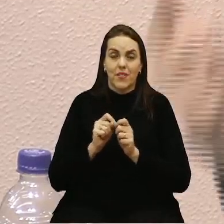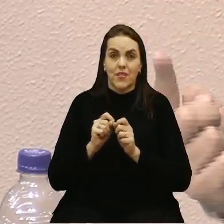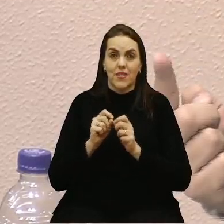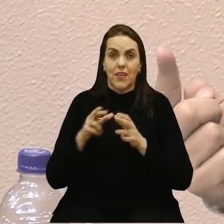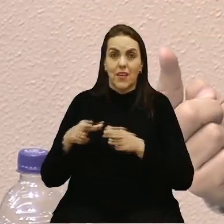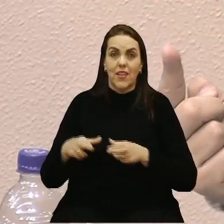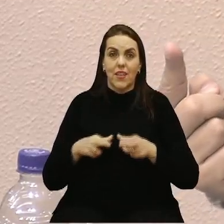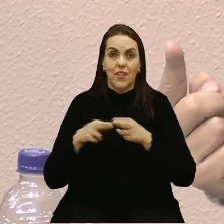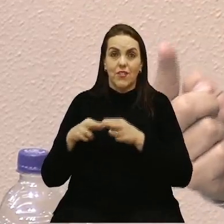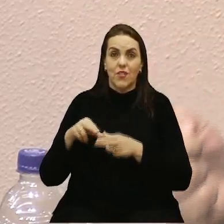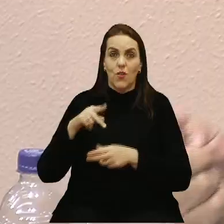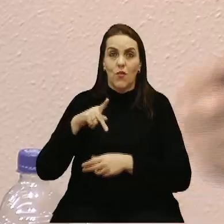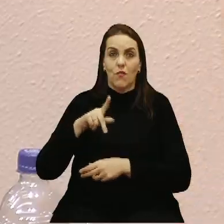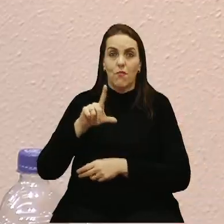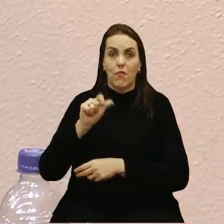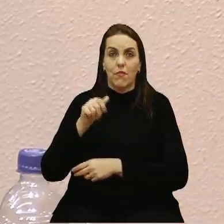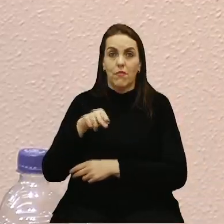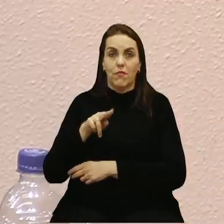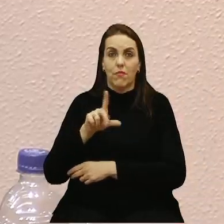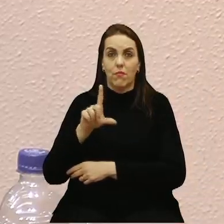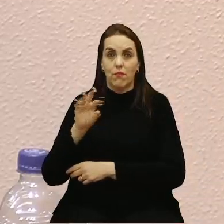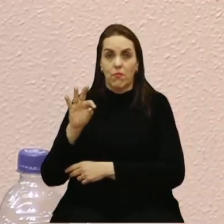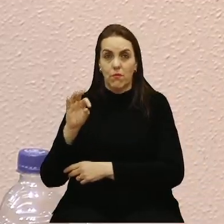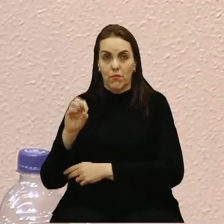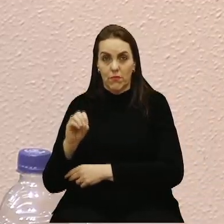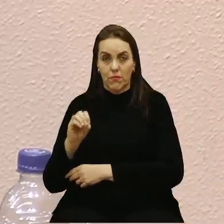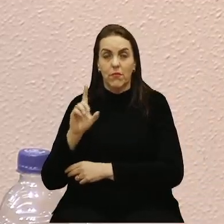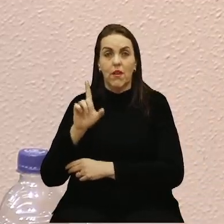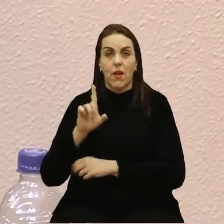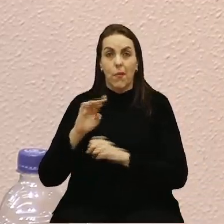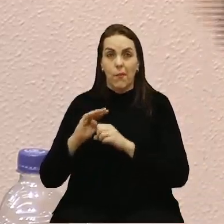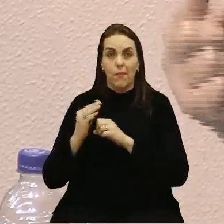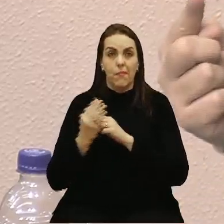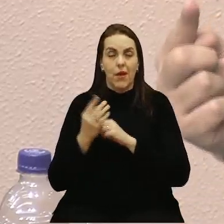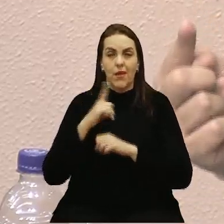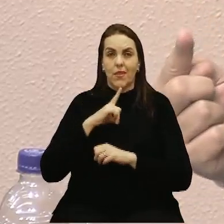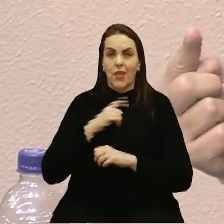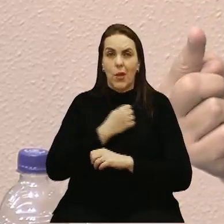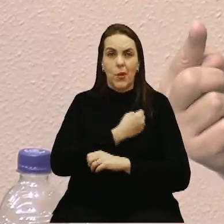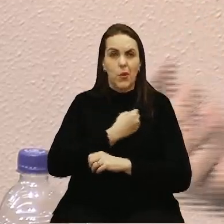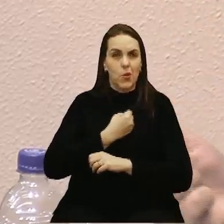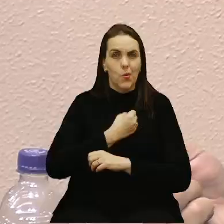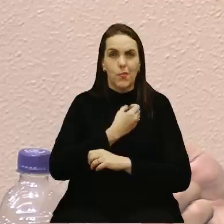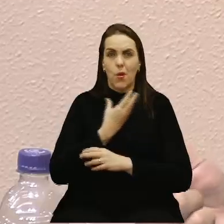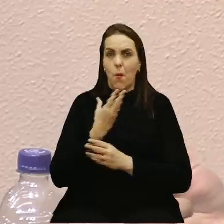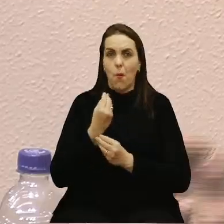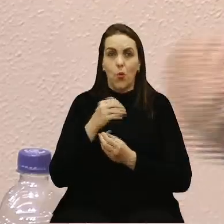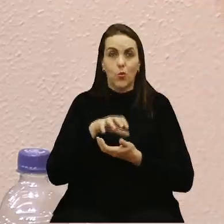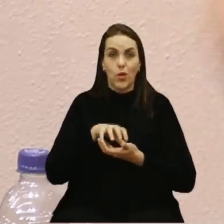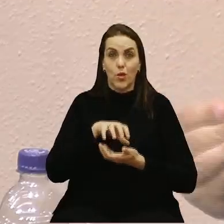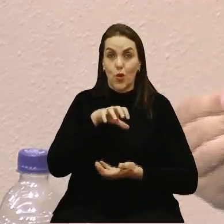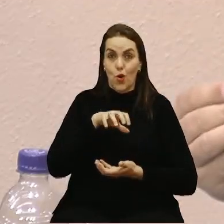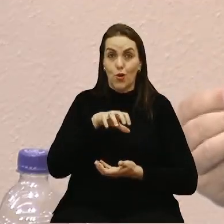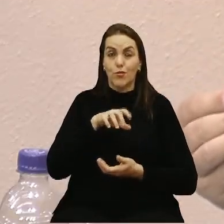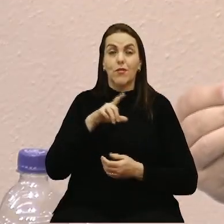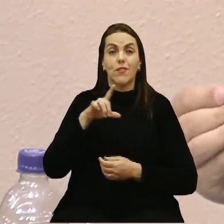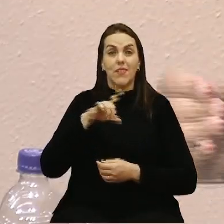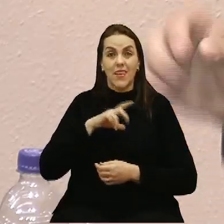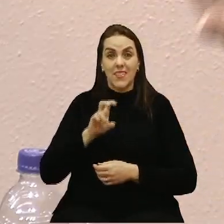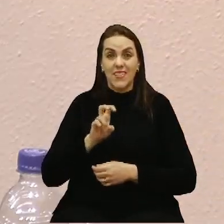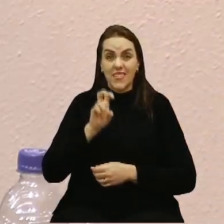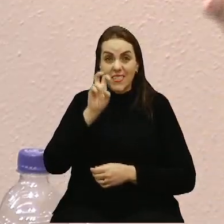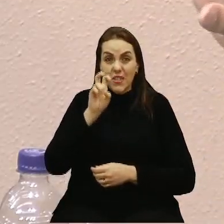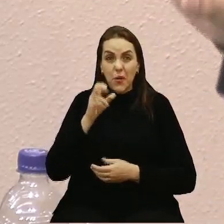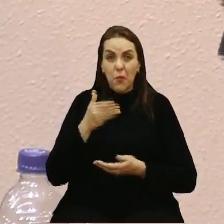é o Planalto Frente, que é um dos bairros que tem um número muito significativo de idosos, ter 5